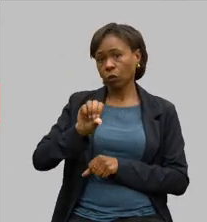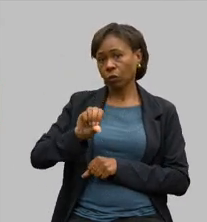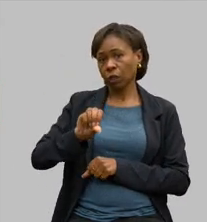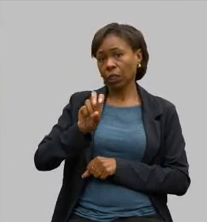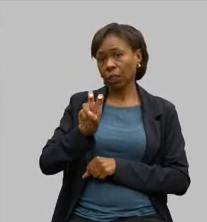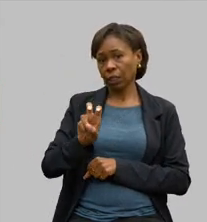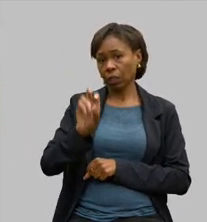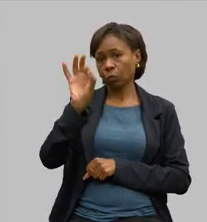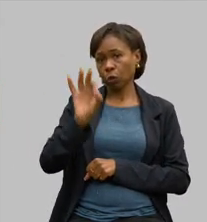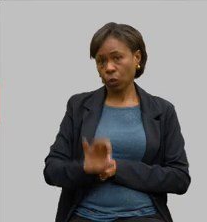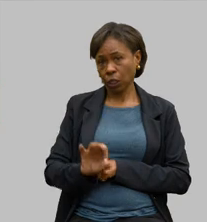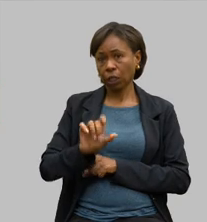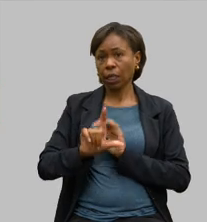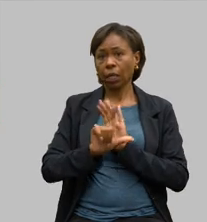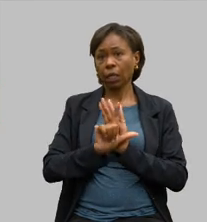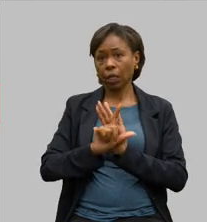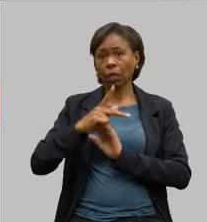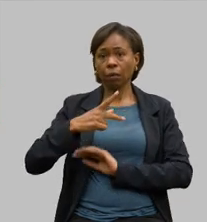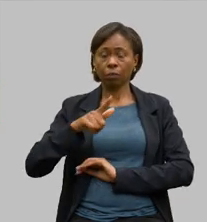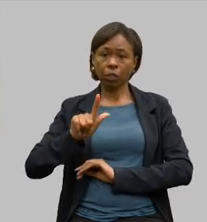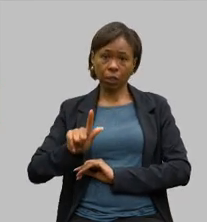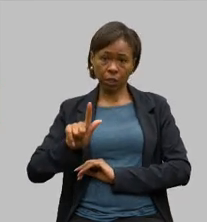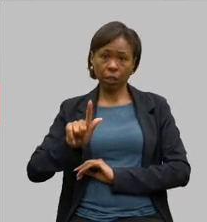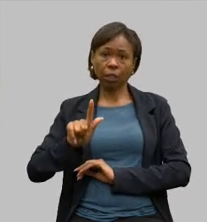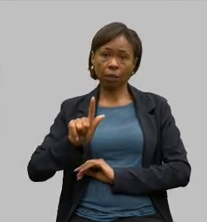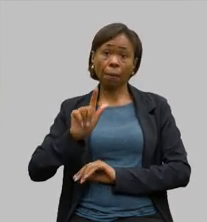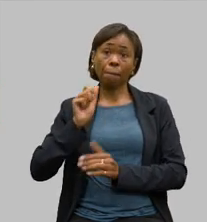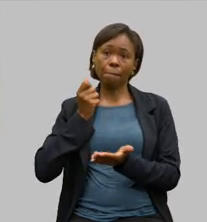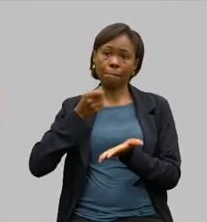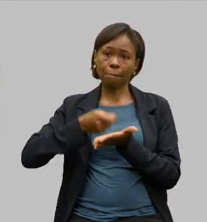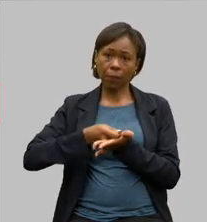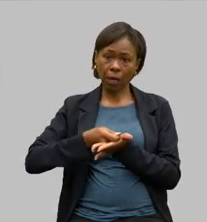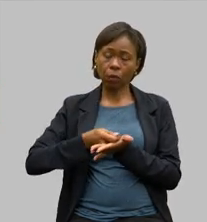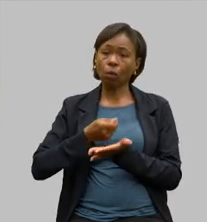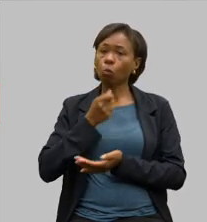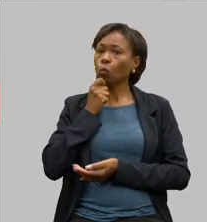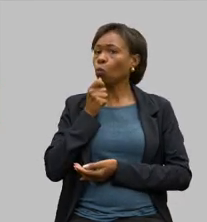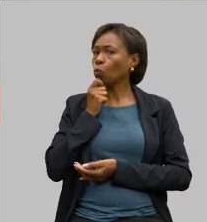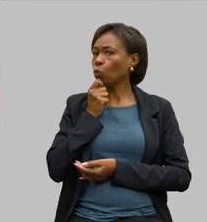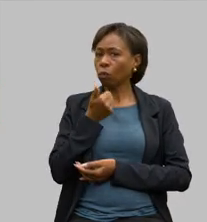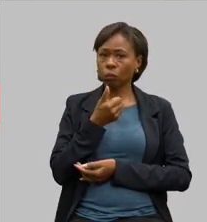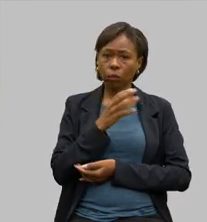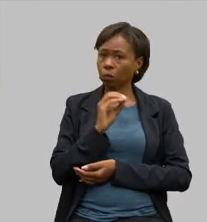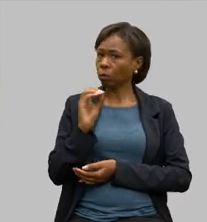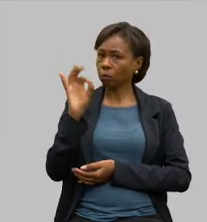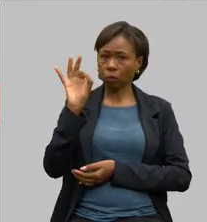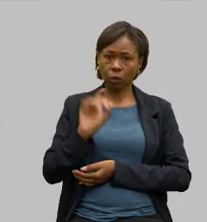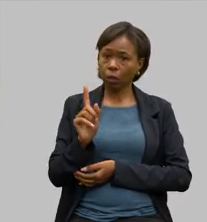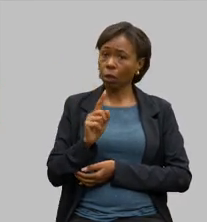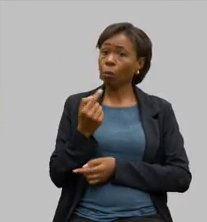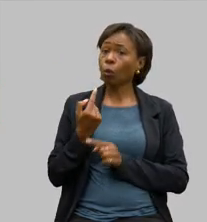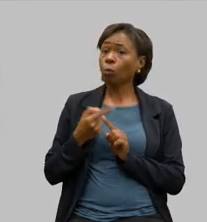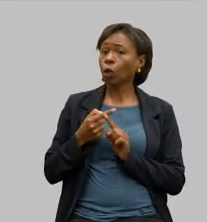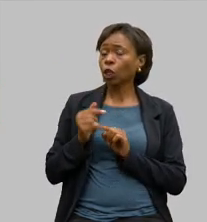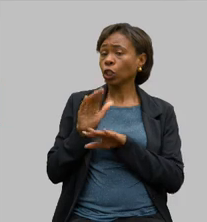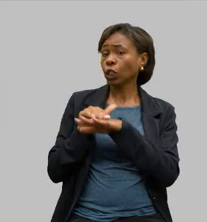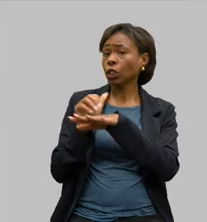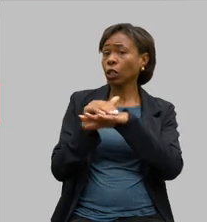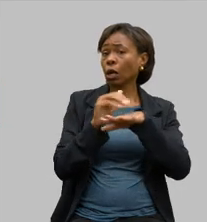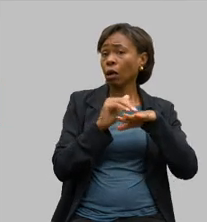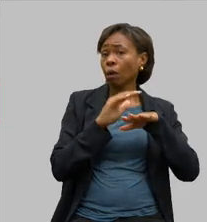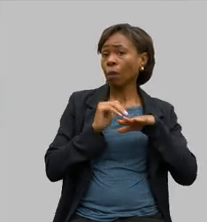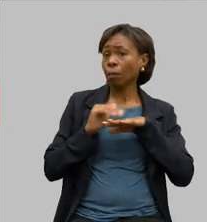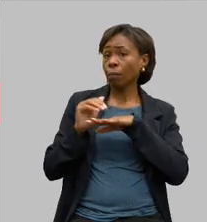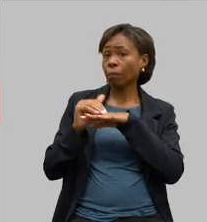pul Gustavo pagos Por que que nós não chegamos a 100% porque nós estamos chamando suplentes e a e e e aí os